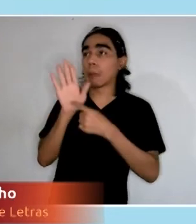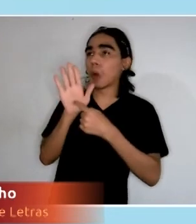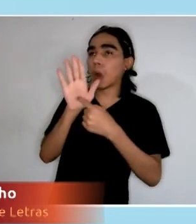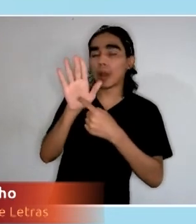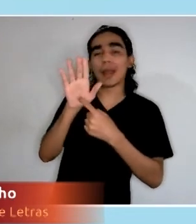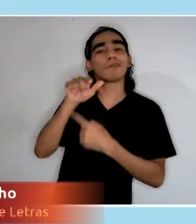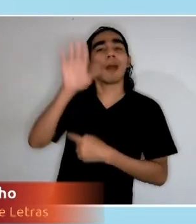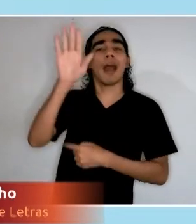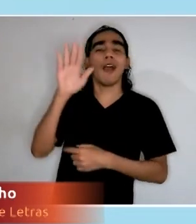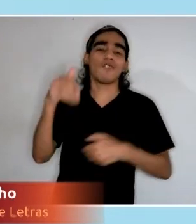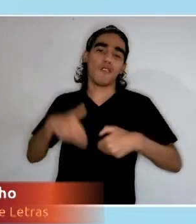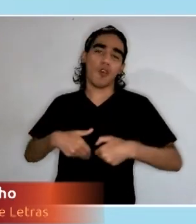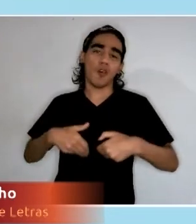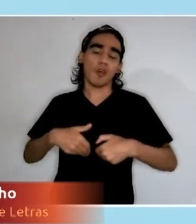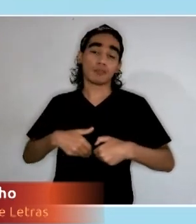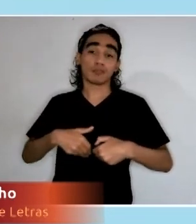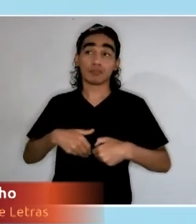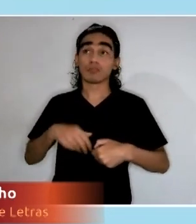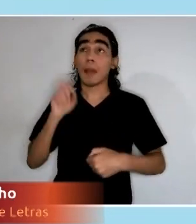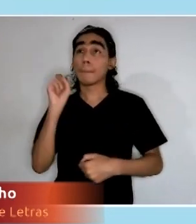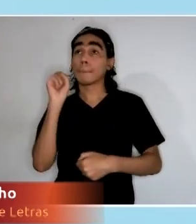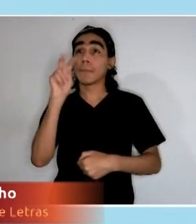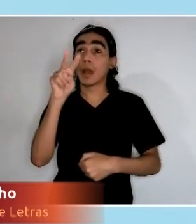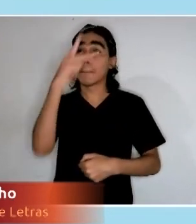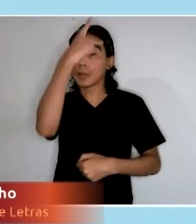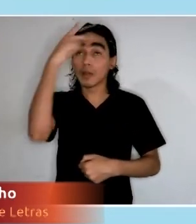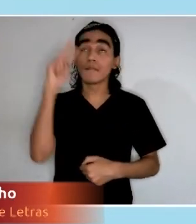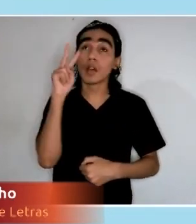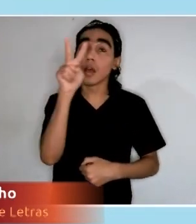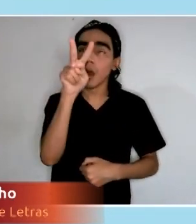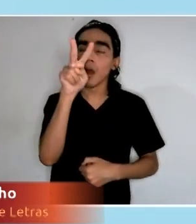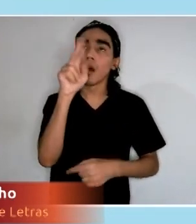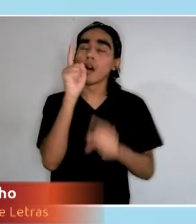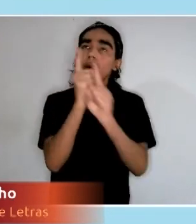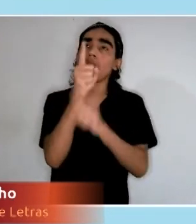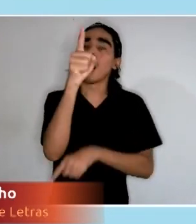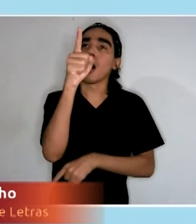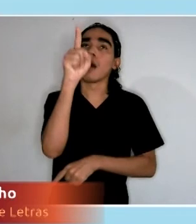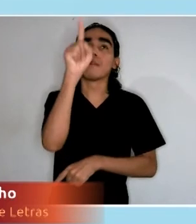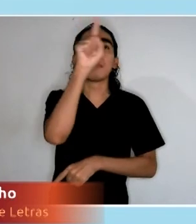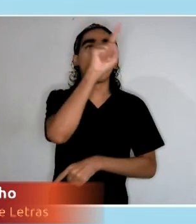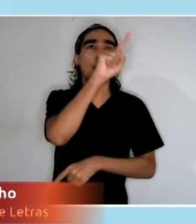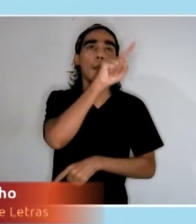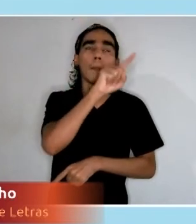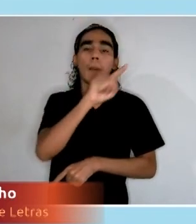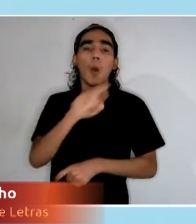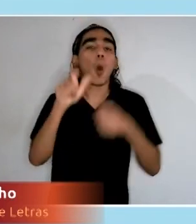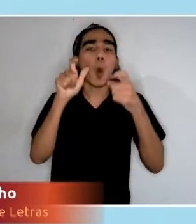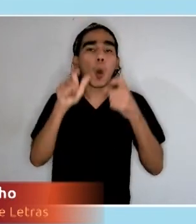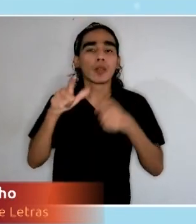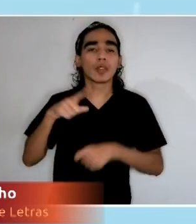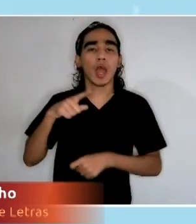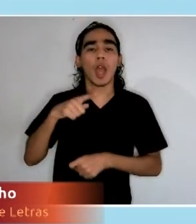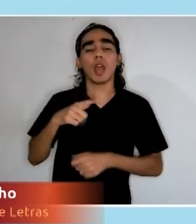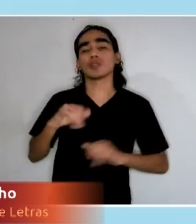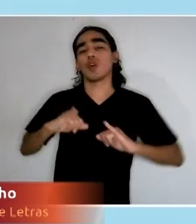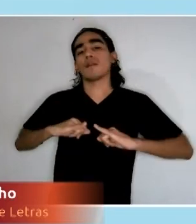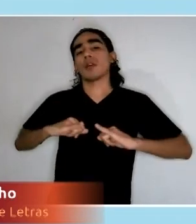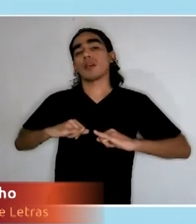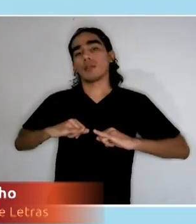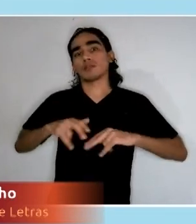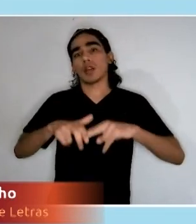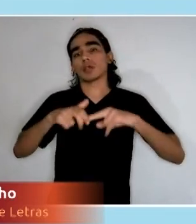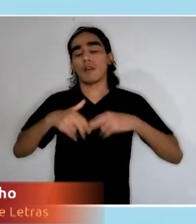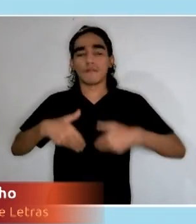mapa. Então, cada vez que alguém botasse o olho no mapa, ele saberia onde estão as populações que estão sofrendo de fome no